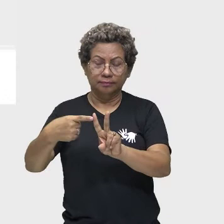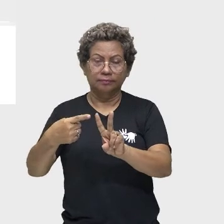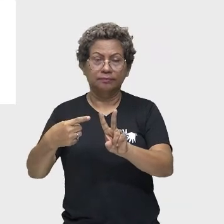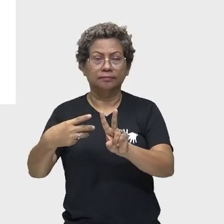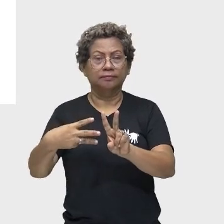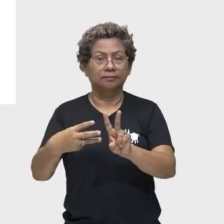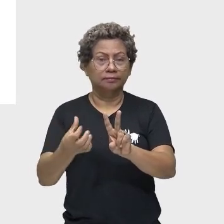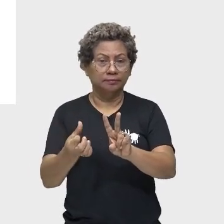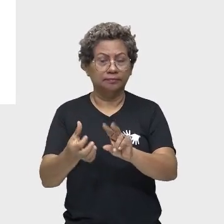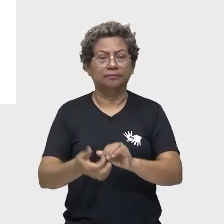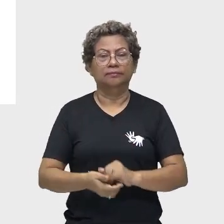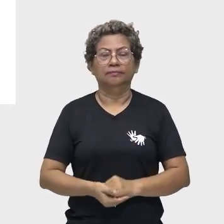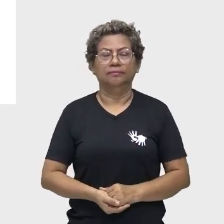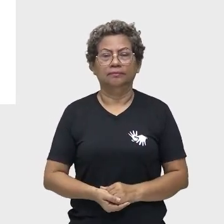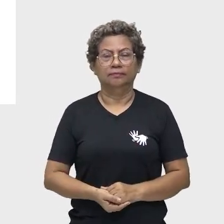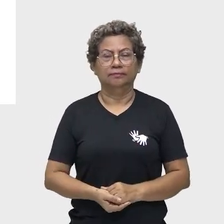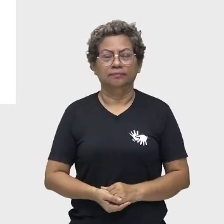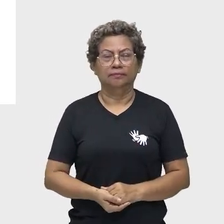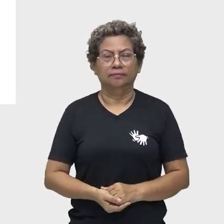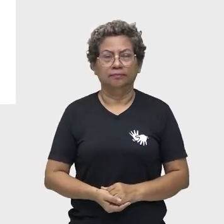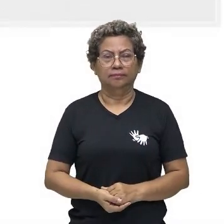nós sabemos